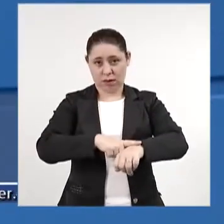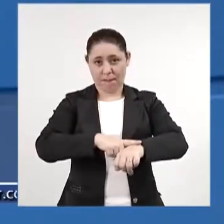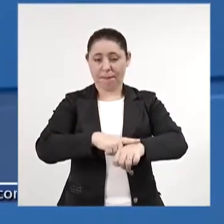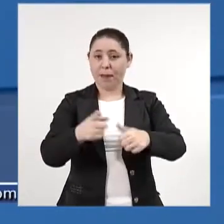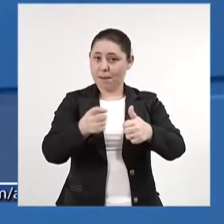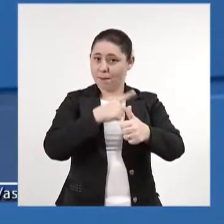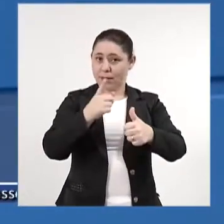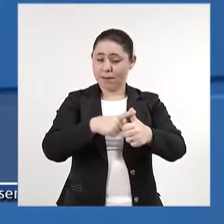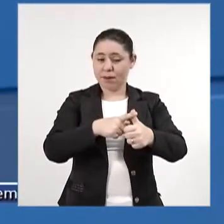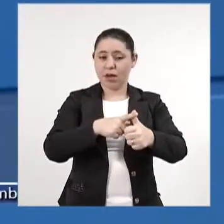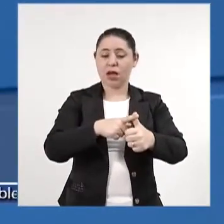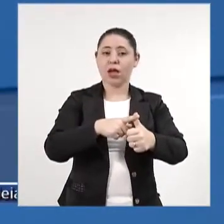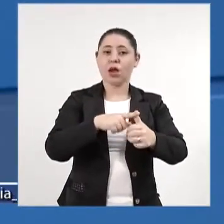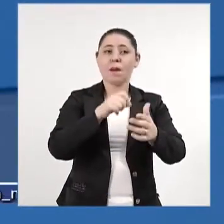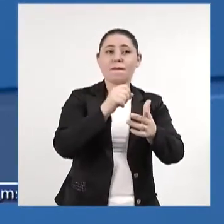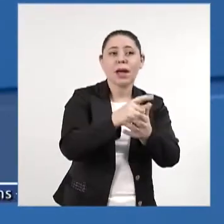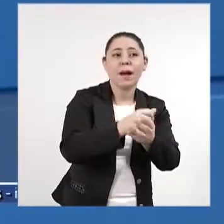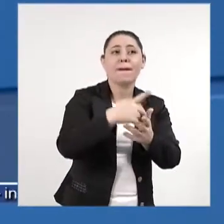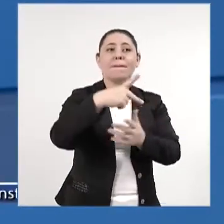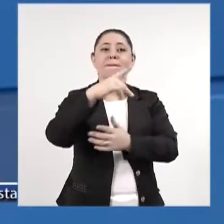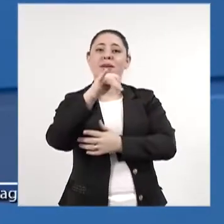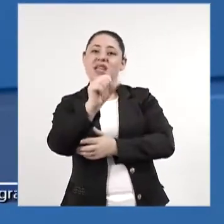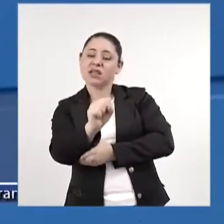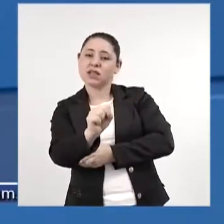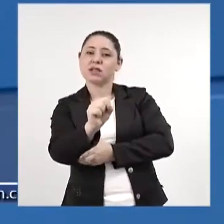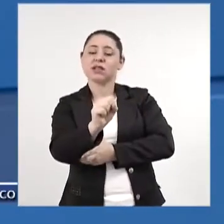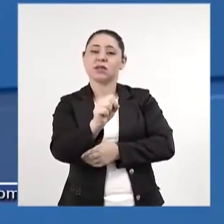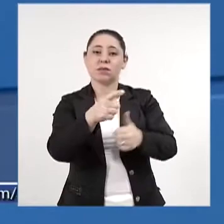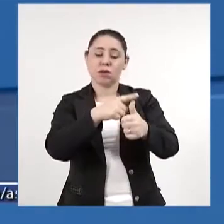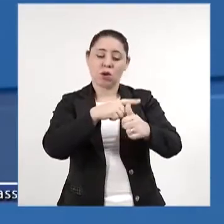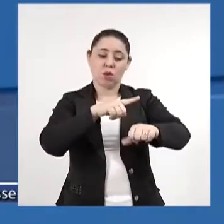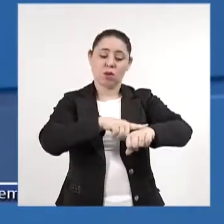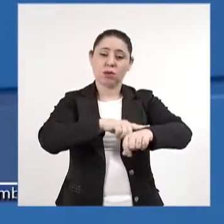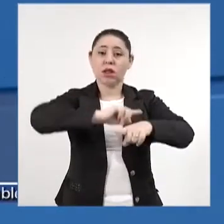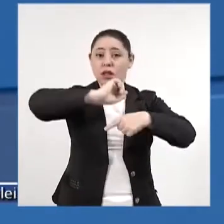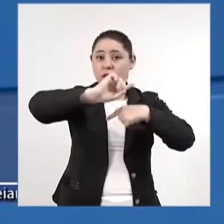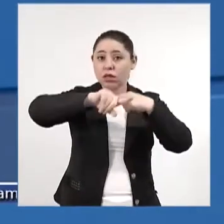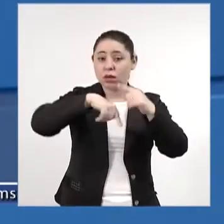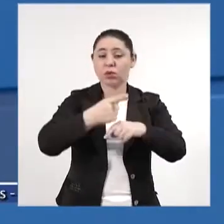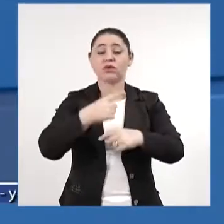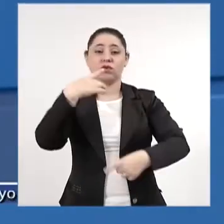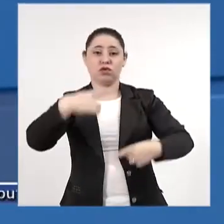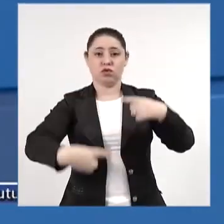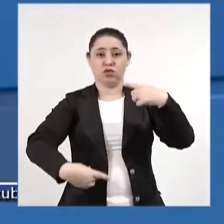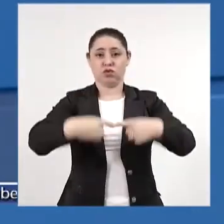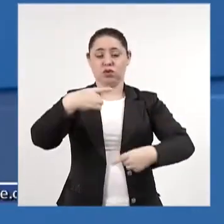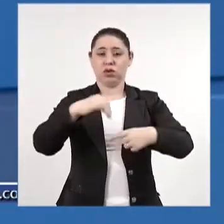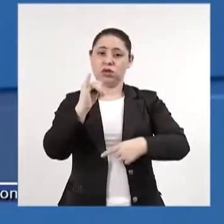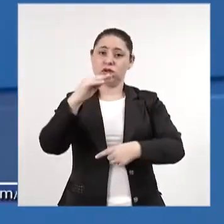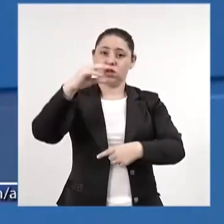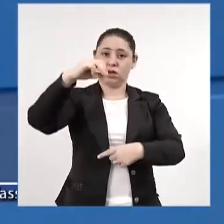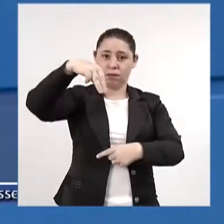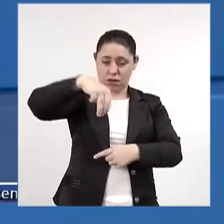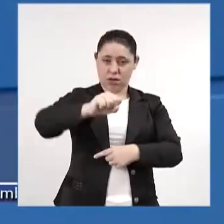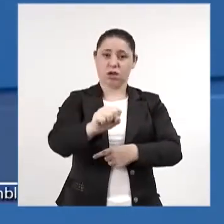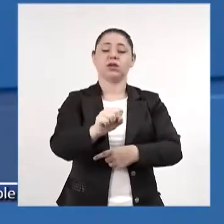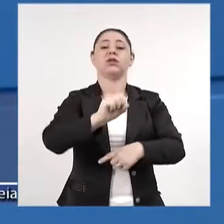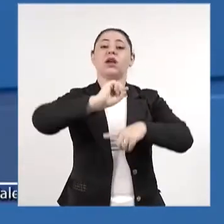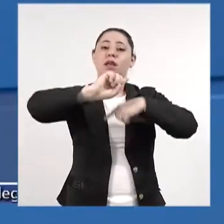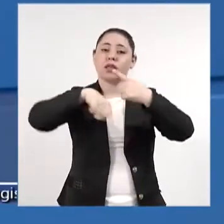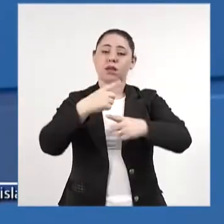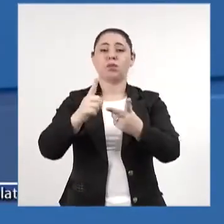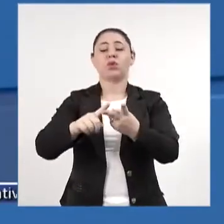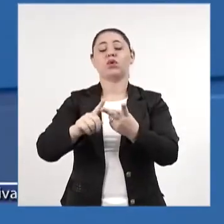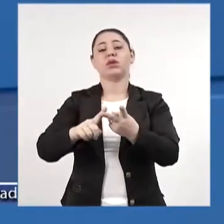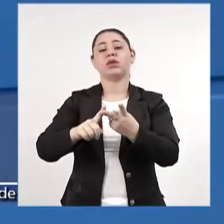aí contribuições, PIS, alguma coisa para o primeiro momento, depois vão discutir ICMS e, por último,